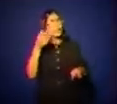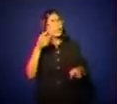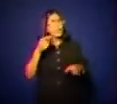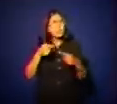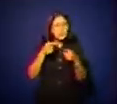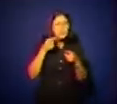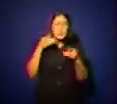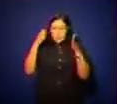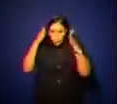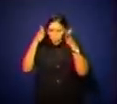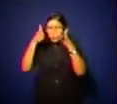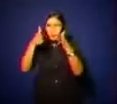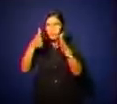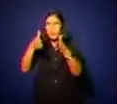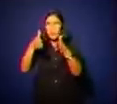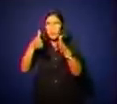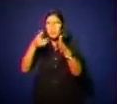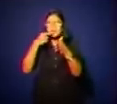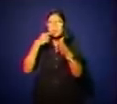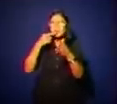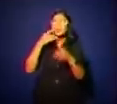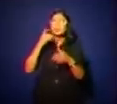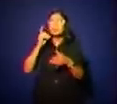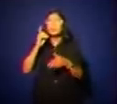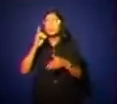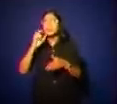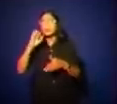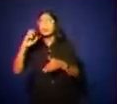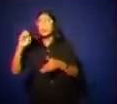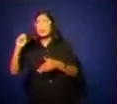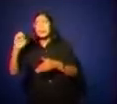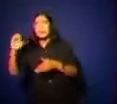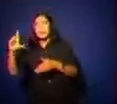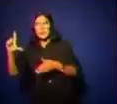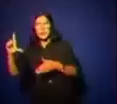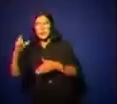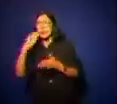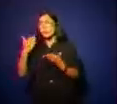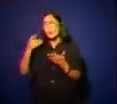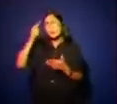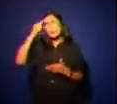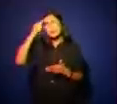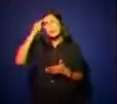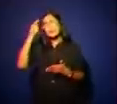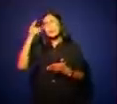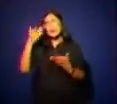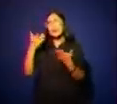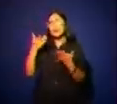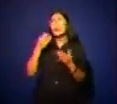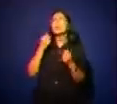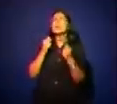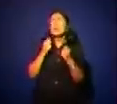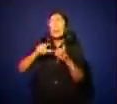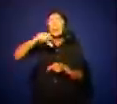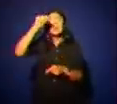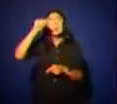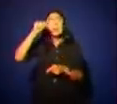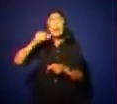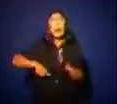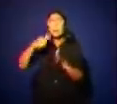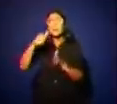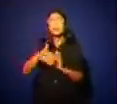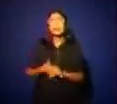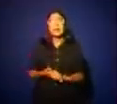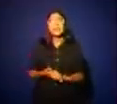mais direcionada tem um tema de diesel é importante eu deveria fazer diesel deveria fazer um Walt para o Caminhoneiro então você acha que tem um tema que é importante